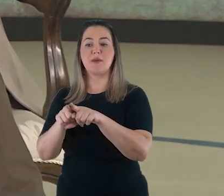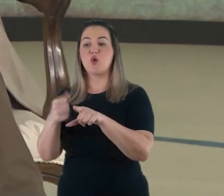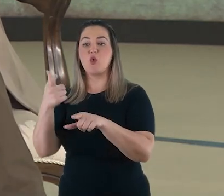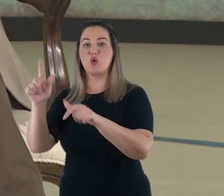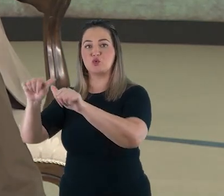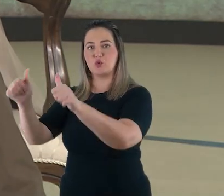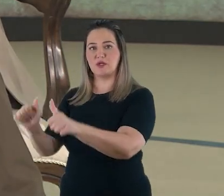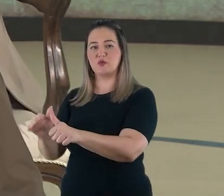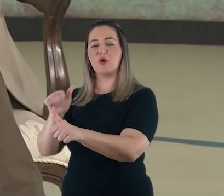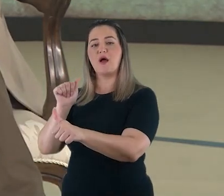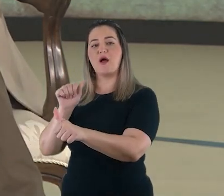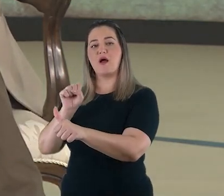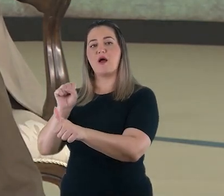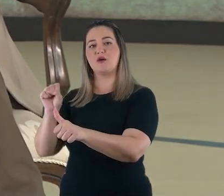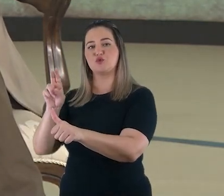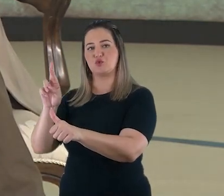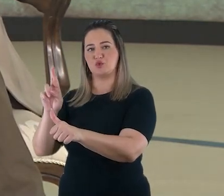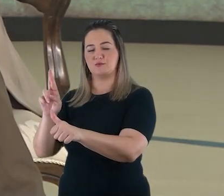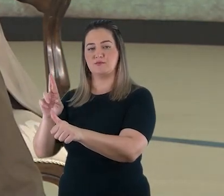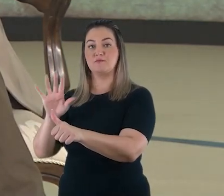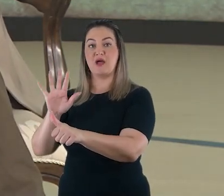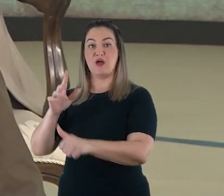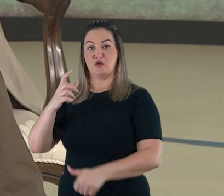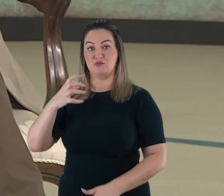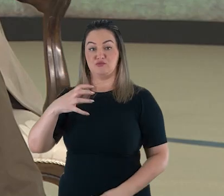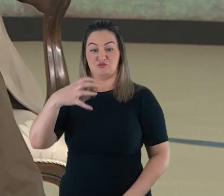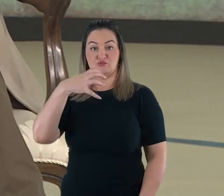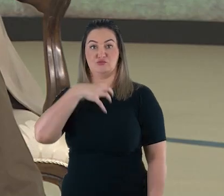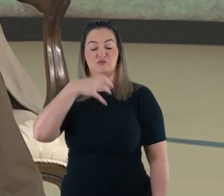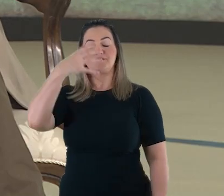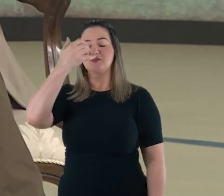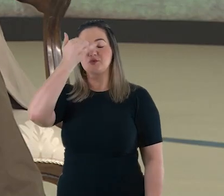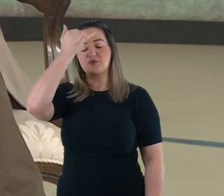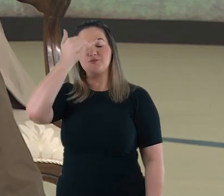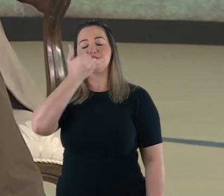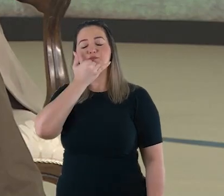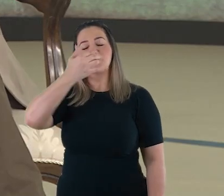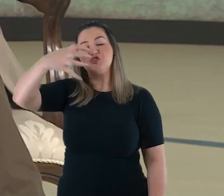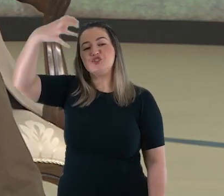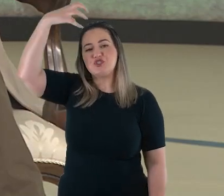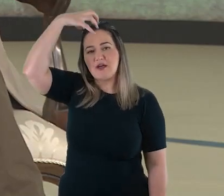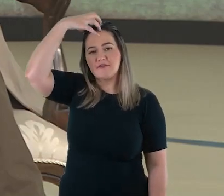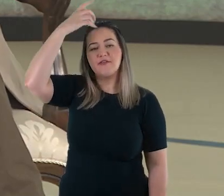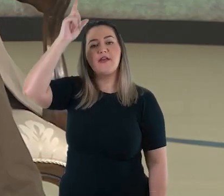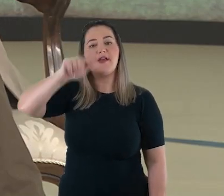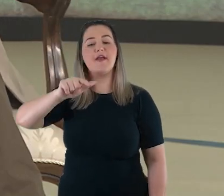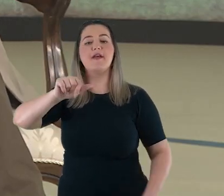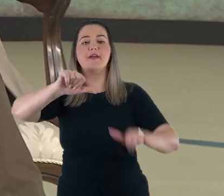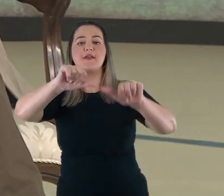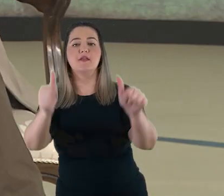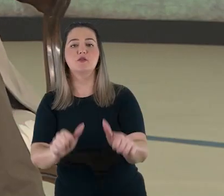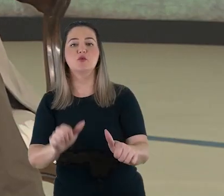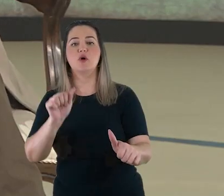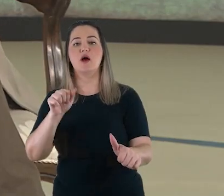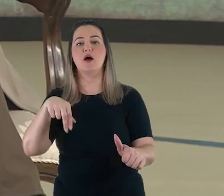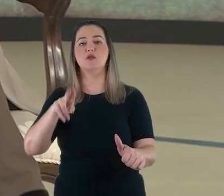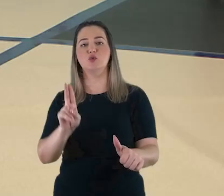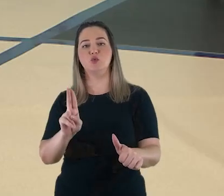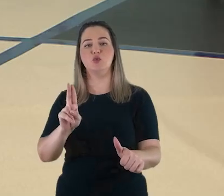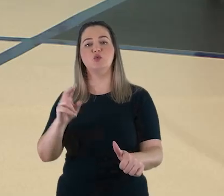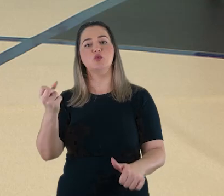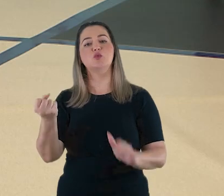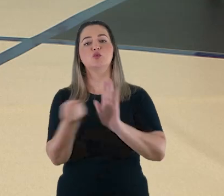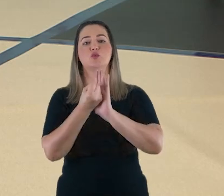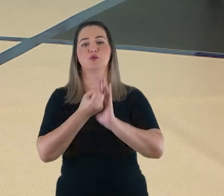Mas num primeiro momento, o chefe era o deus Anu, o deus representado pelos 6.